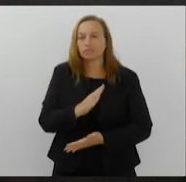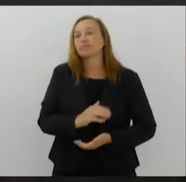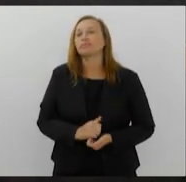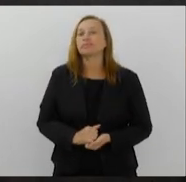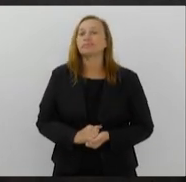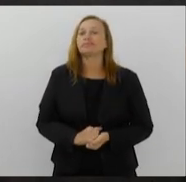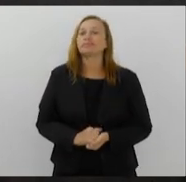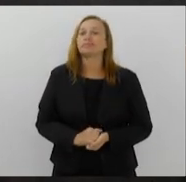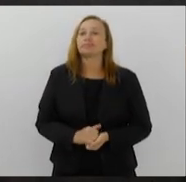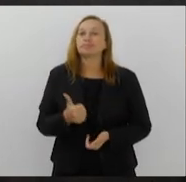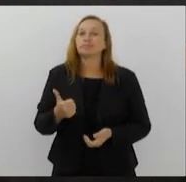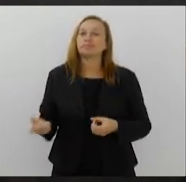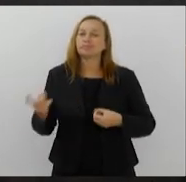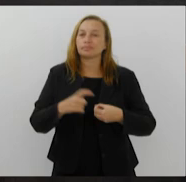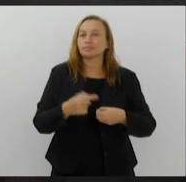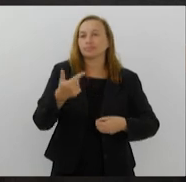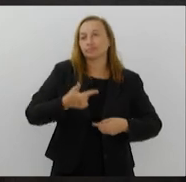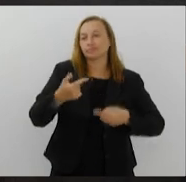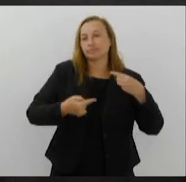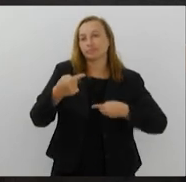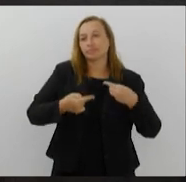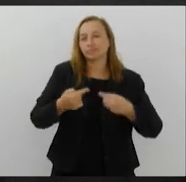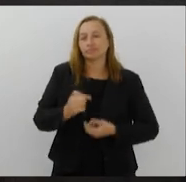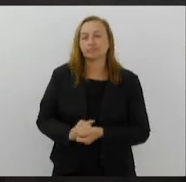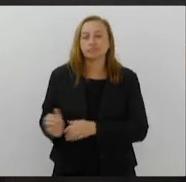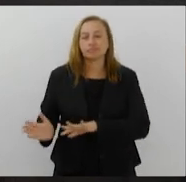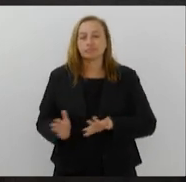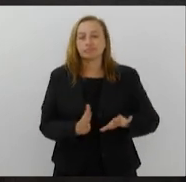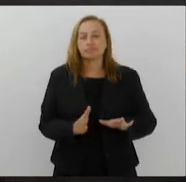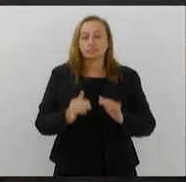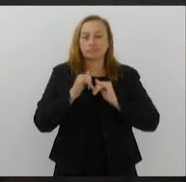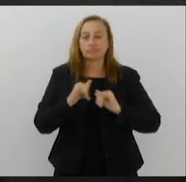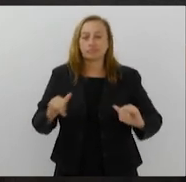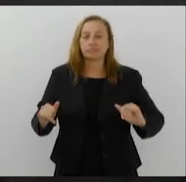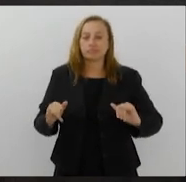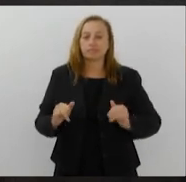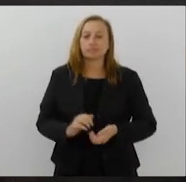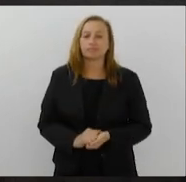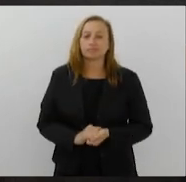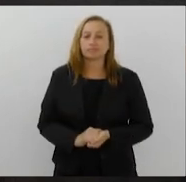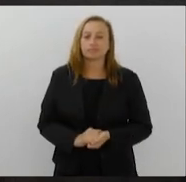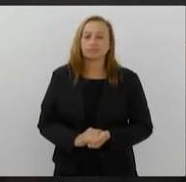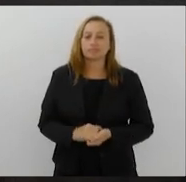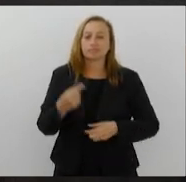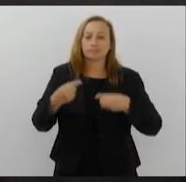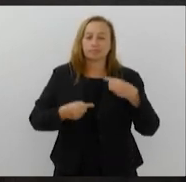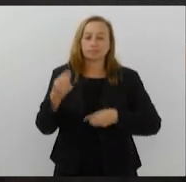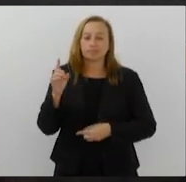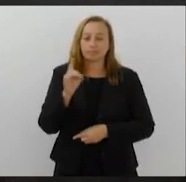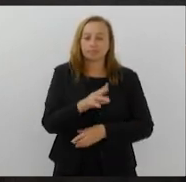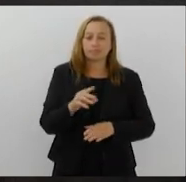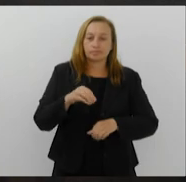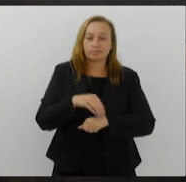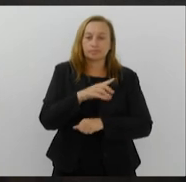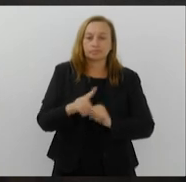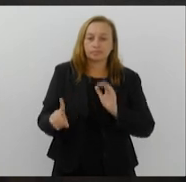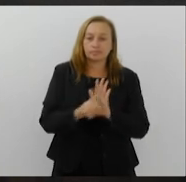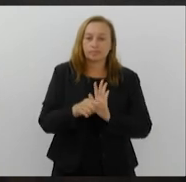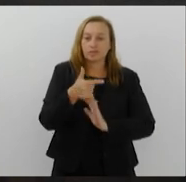comissões. Aprovado em primeiro, retorna em segunda. Anuncio. Em discussão única, indicação legislativa